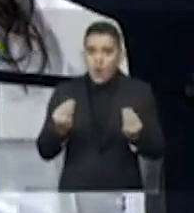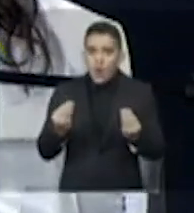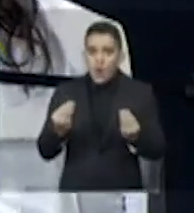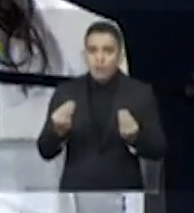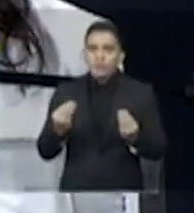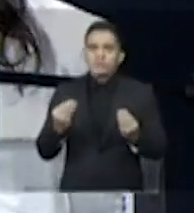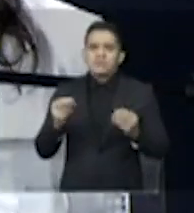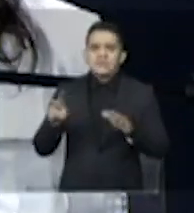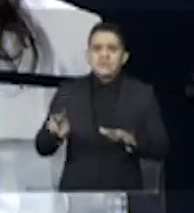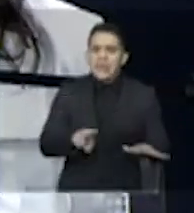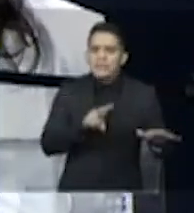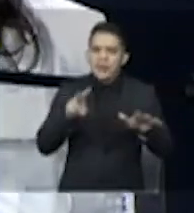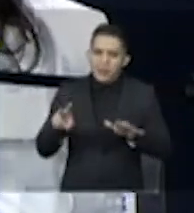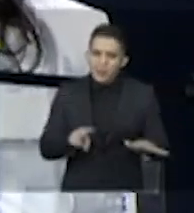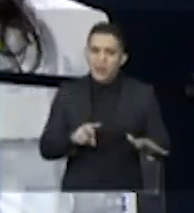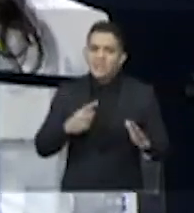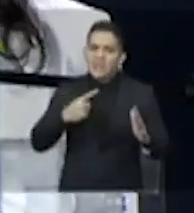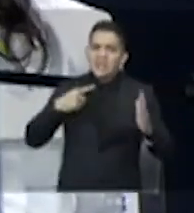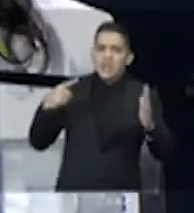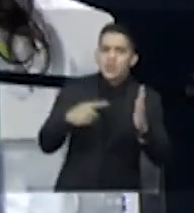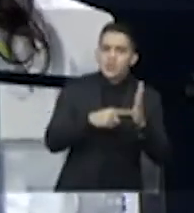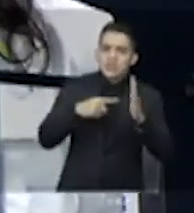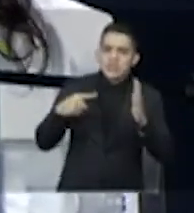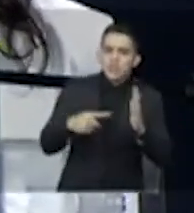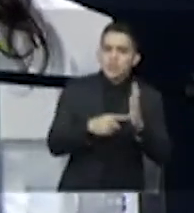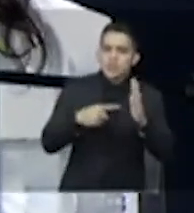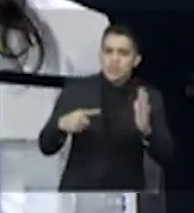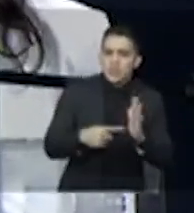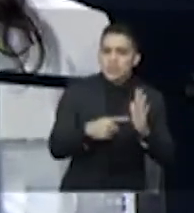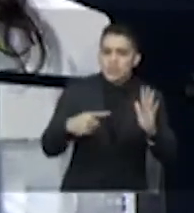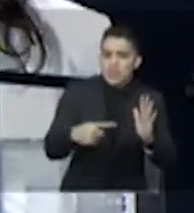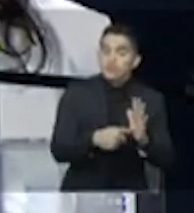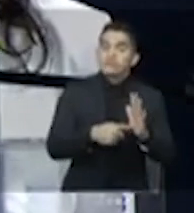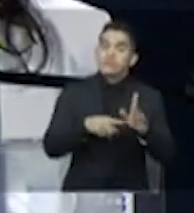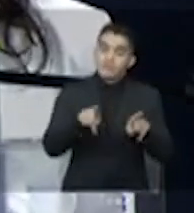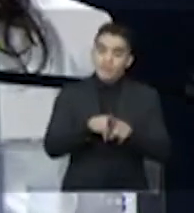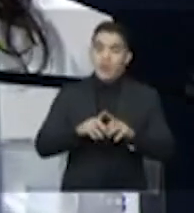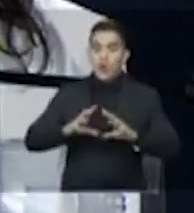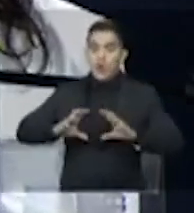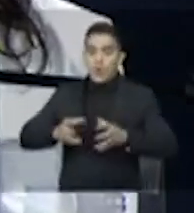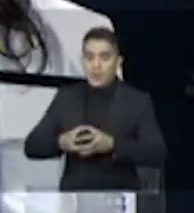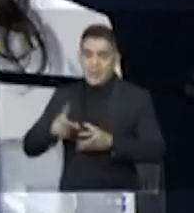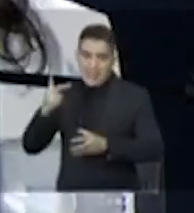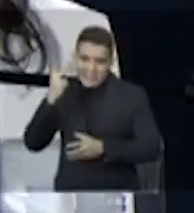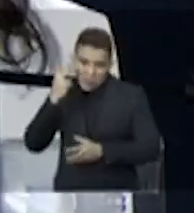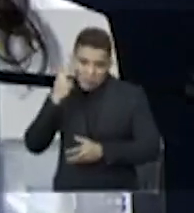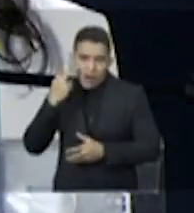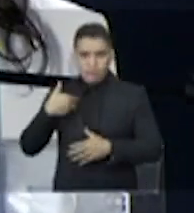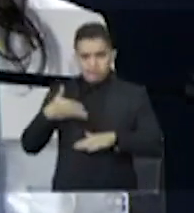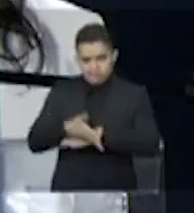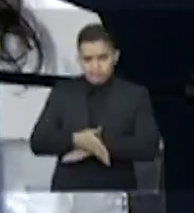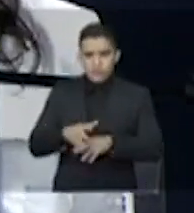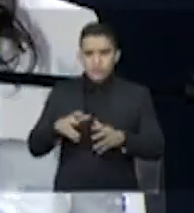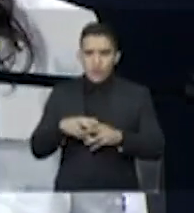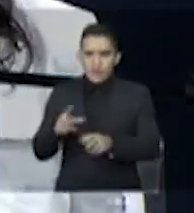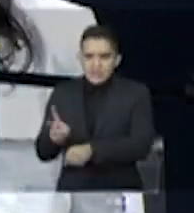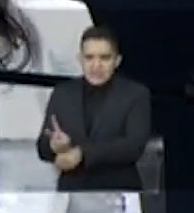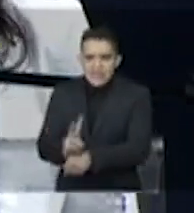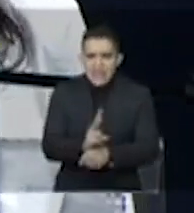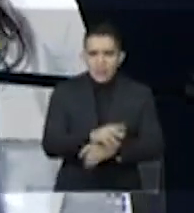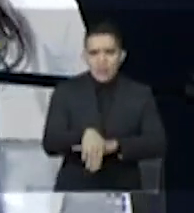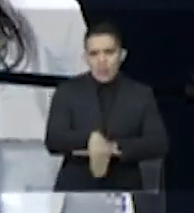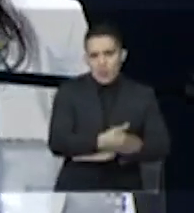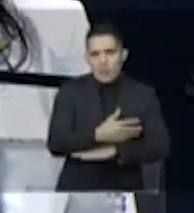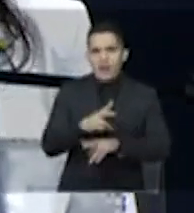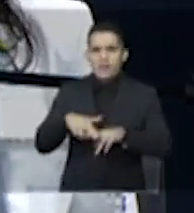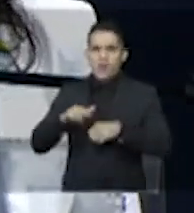chegam semanalmente na Clínica Luiz Gama e no Comitê Pop Rua de São Paulo, que fazemos parte, principalmente a partir da zeladoria urbana, dos óbitos de Covid